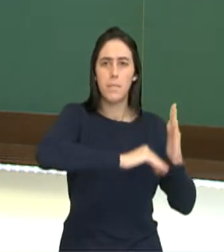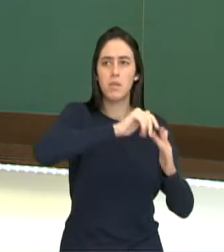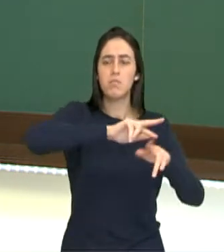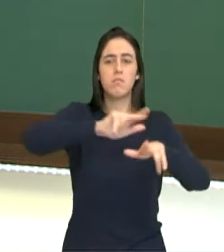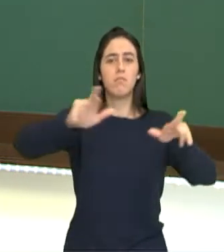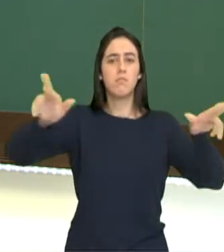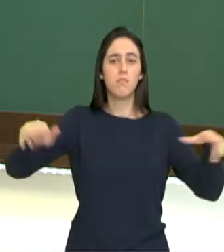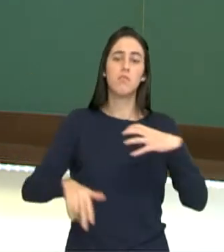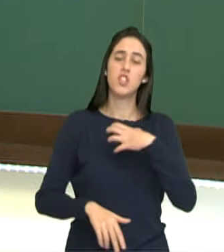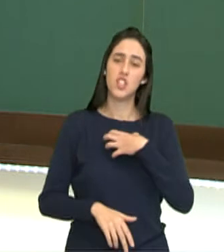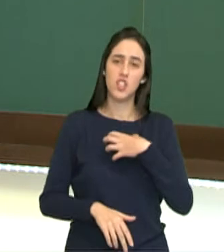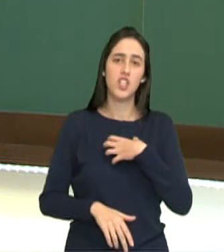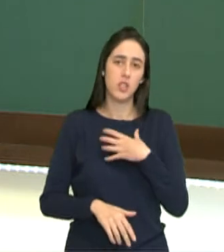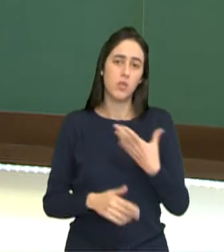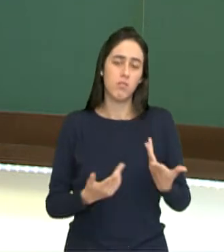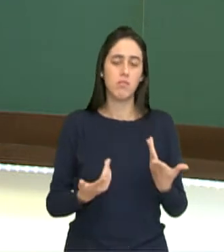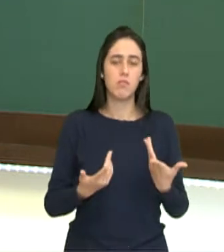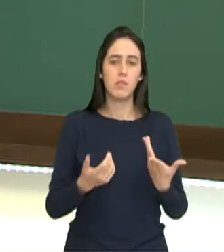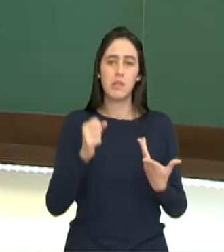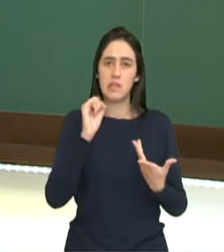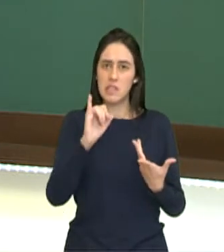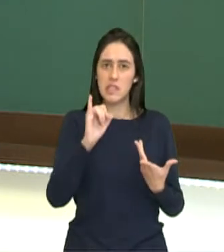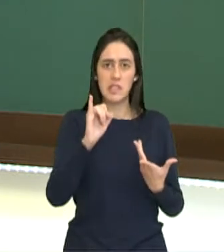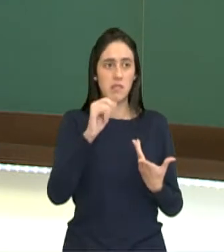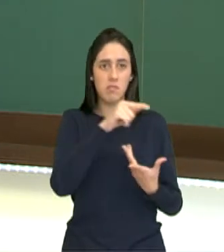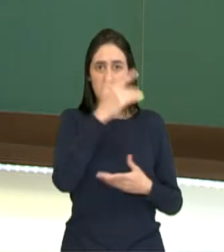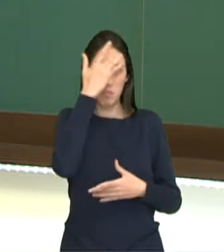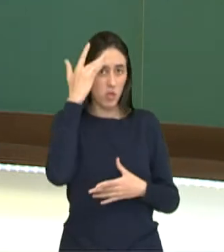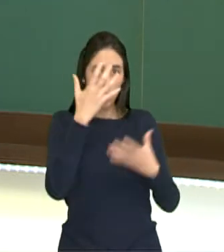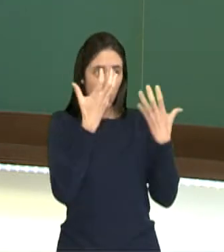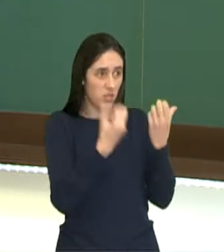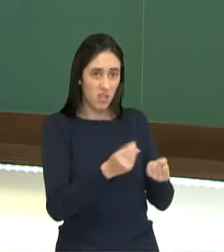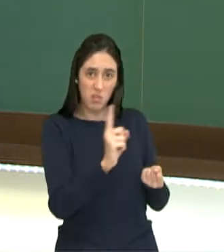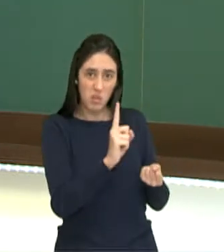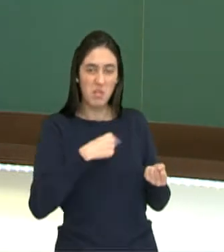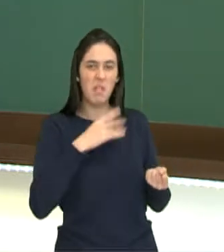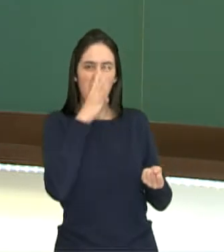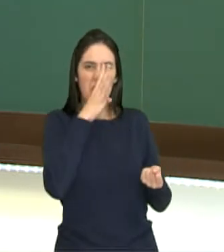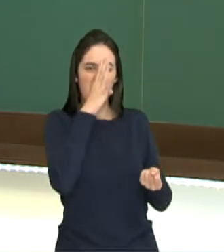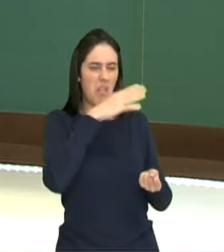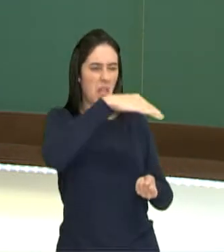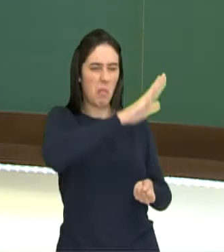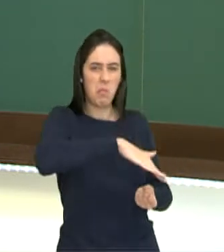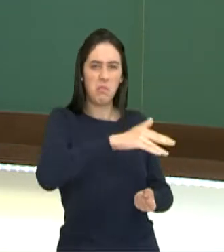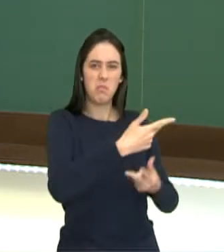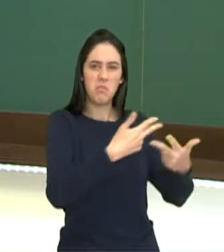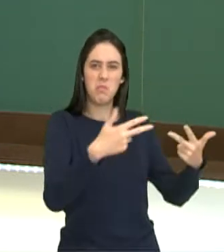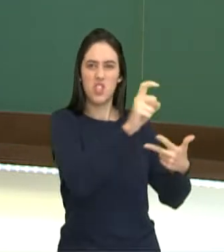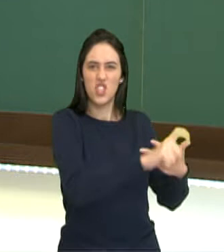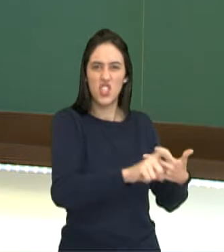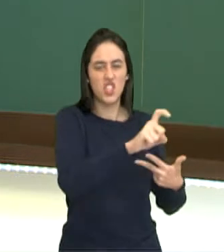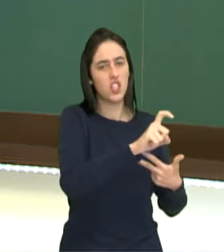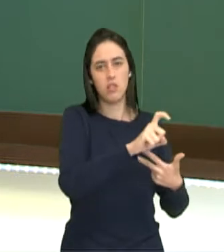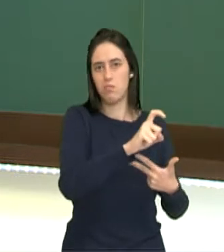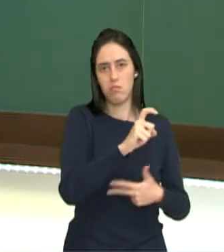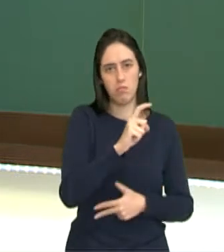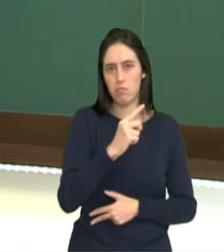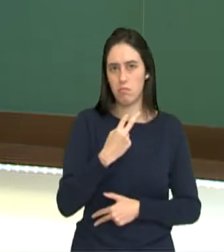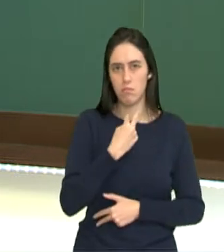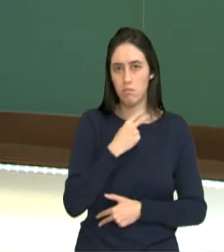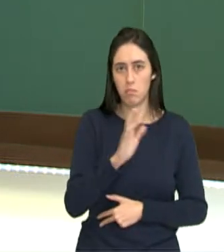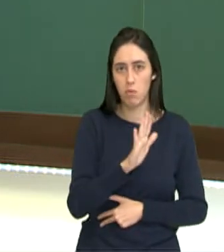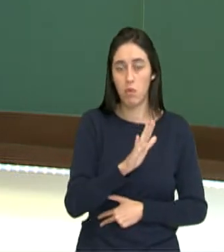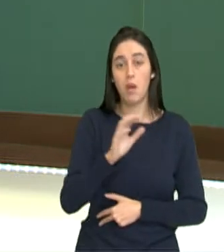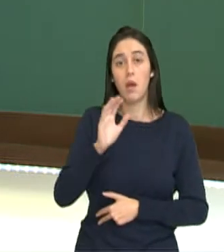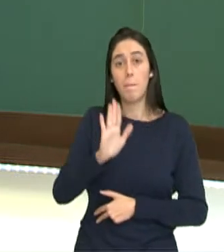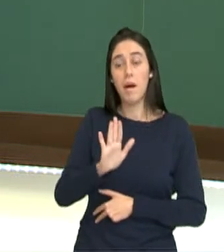basicamente, quando é feito sem autorização, podemos chamar de vandalismo, mas quando é feito aí com todos, né, as autorizações dadas, né, pelas pessoas